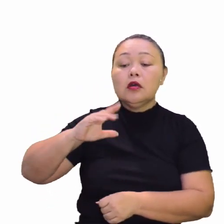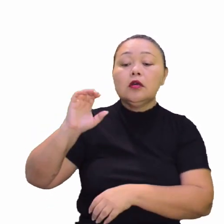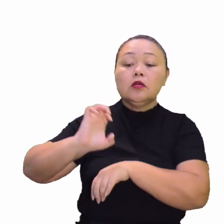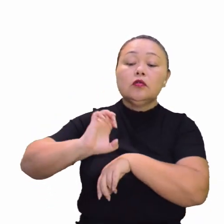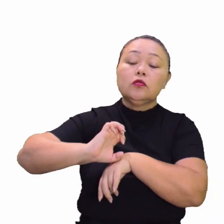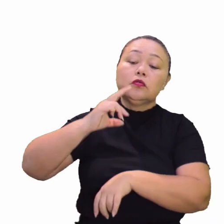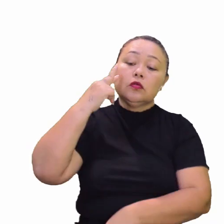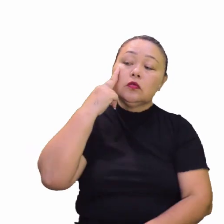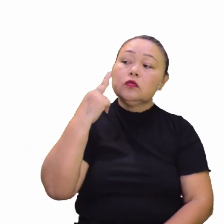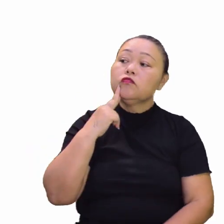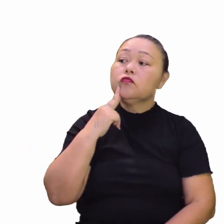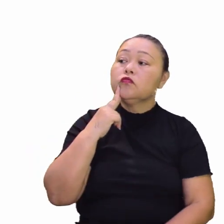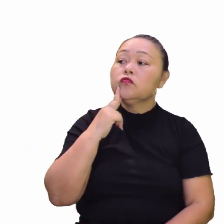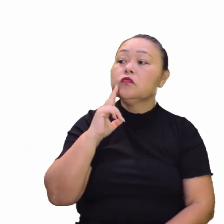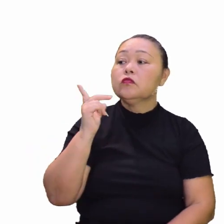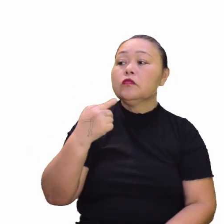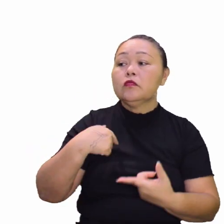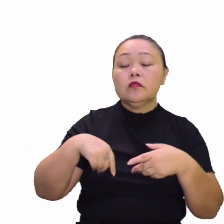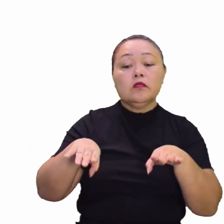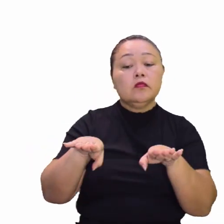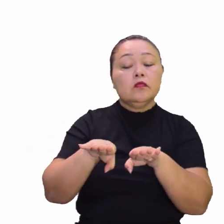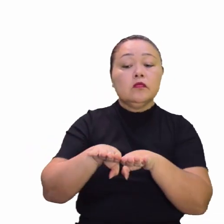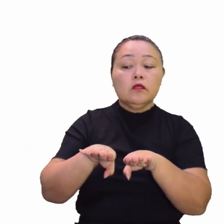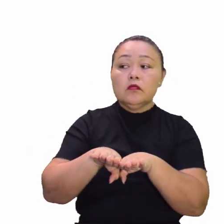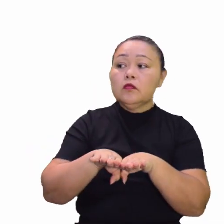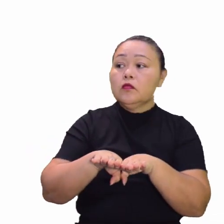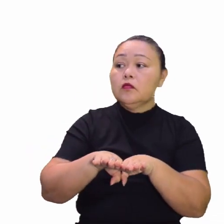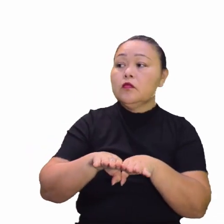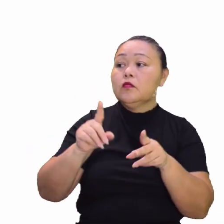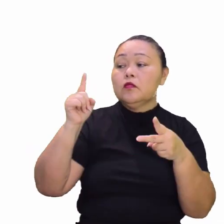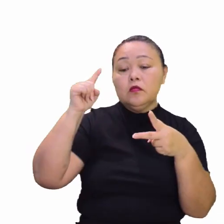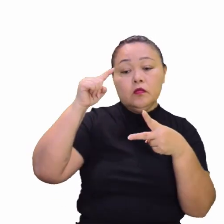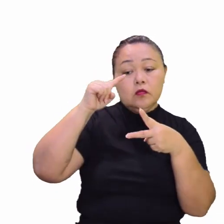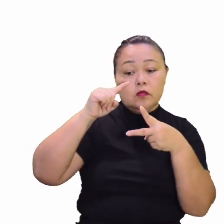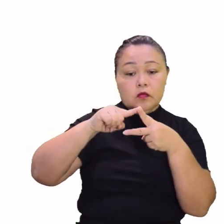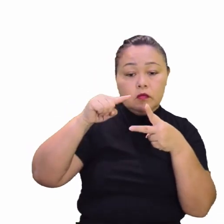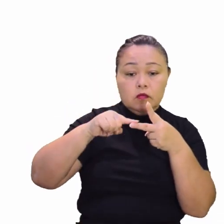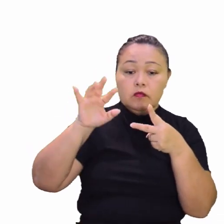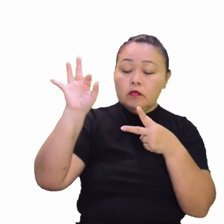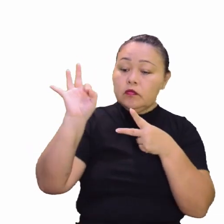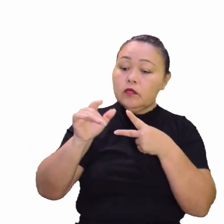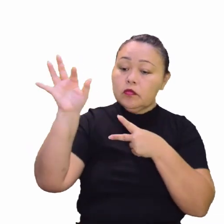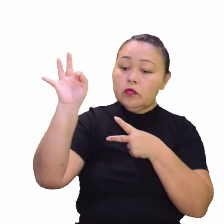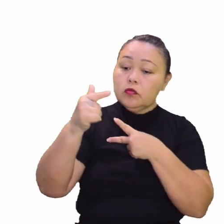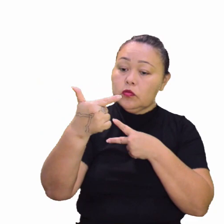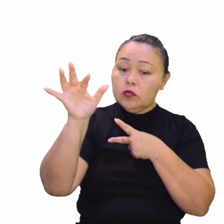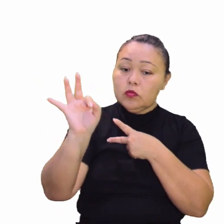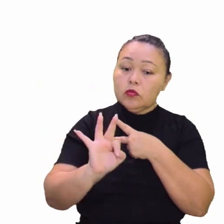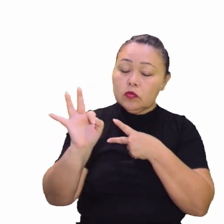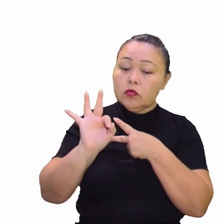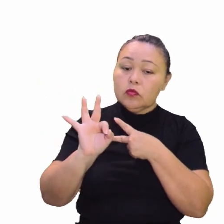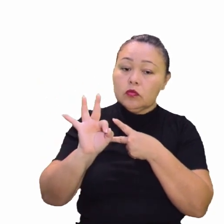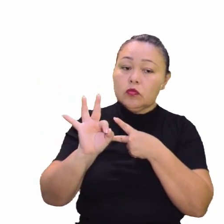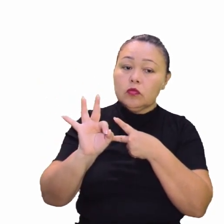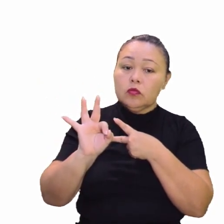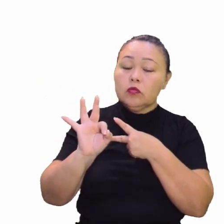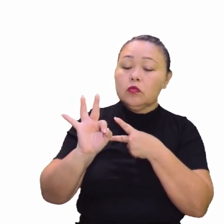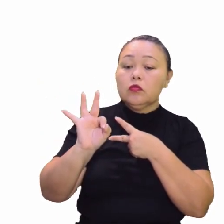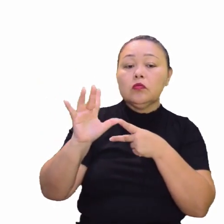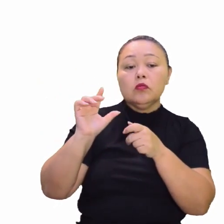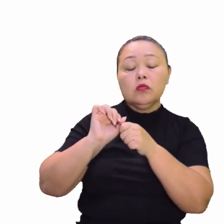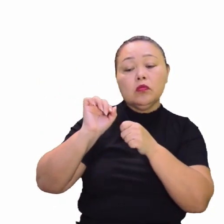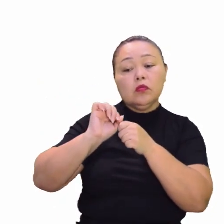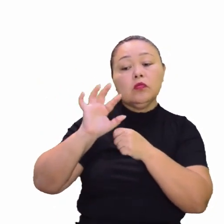professor Jorge. Isso tipo é. Aí, ó. E também é apenas 2% da vegetação